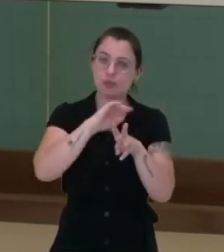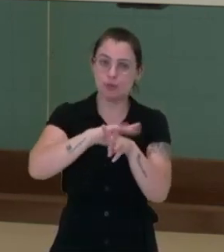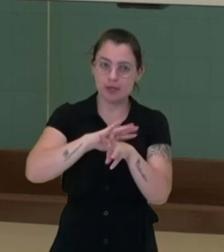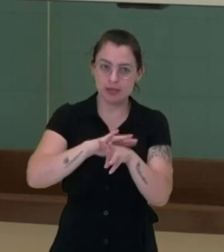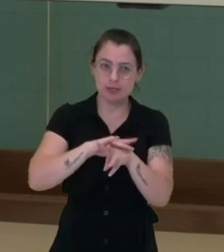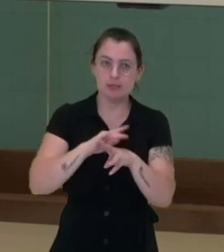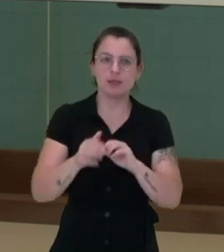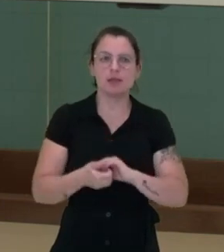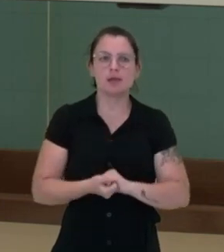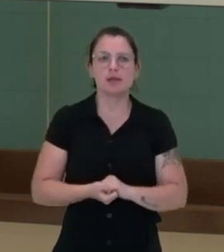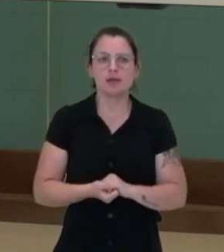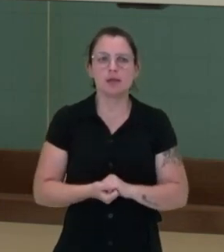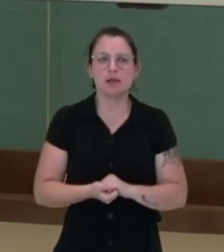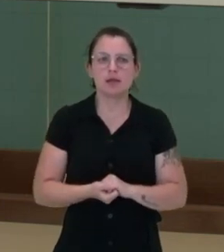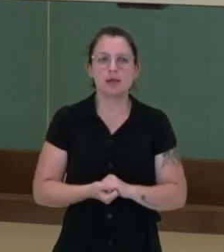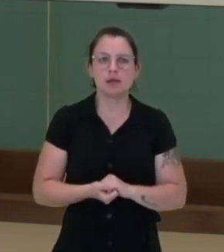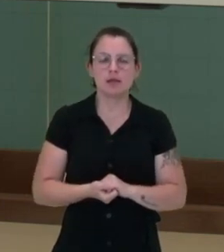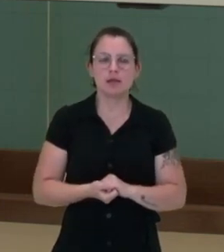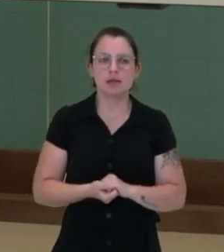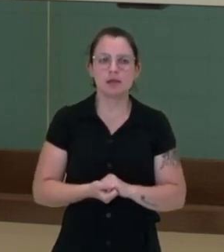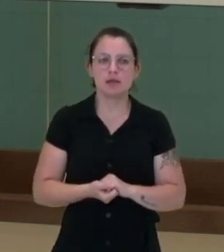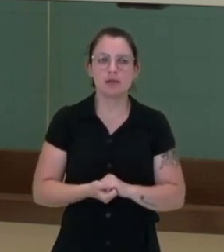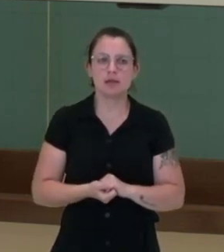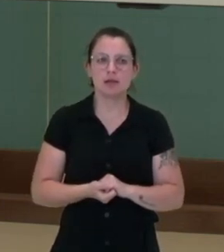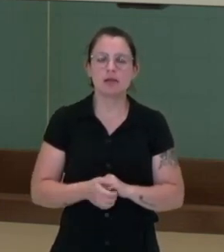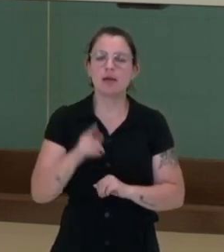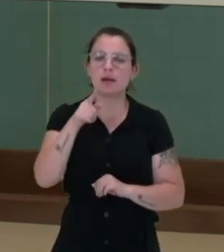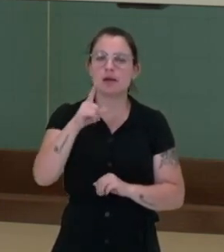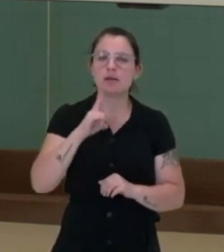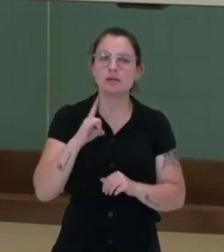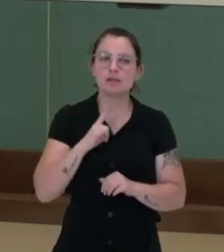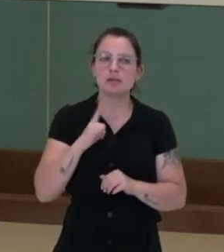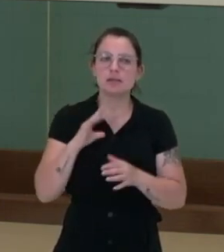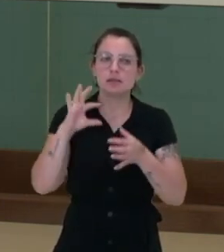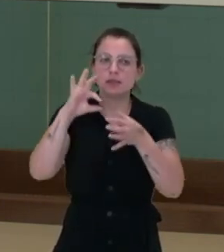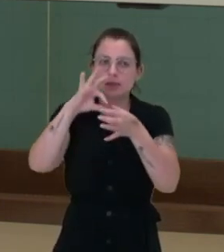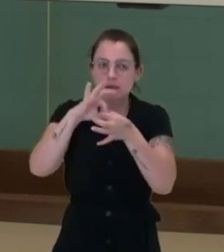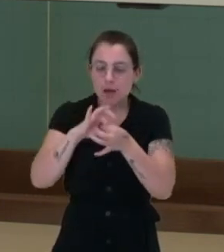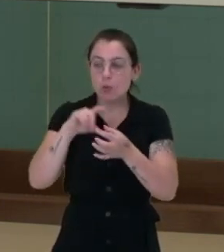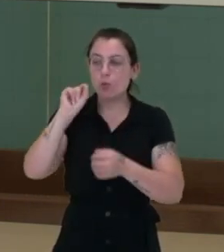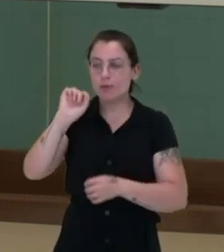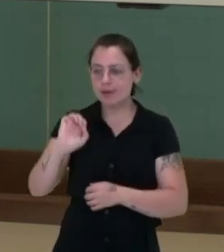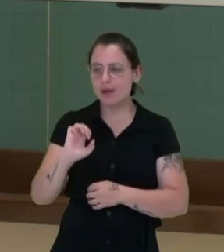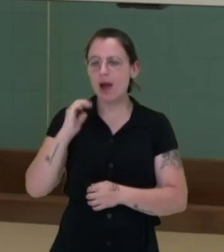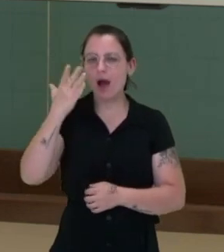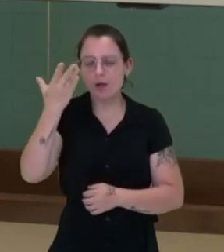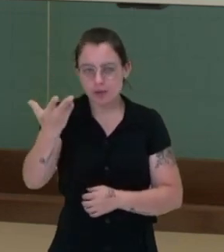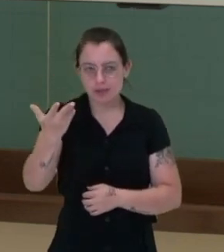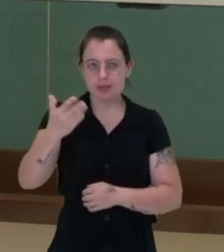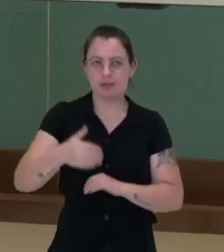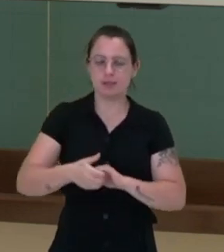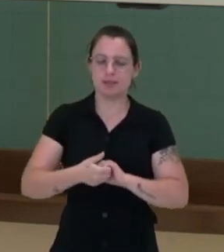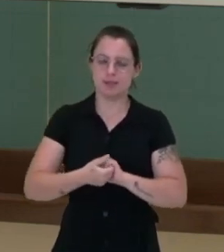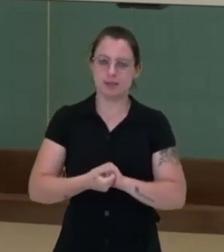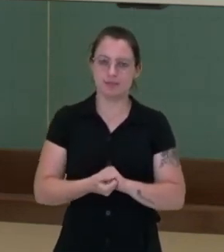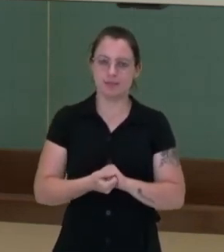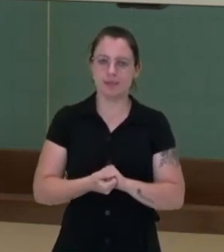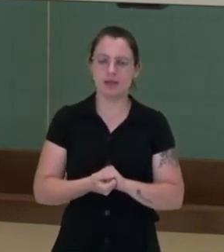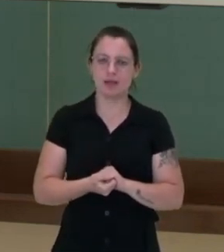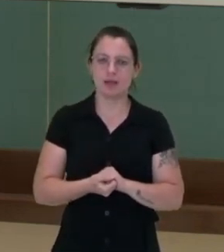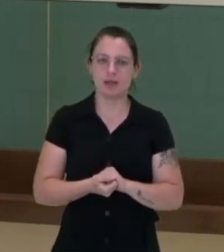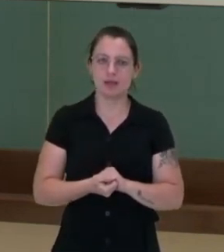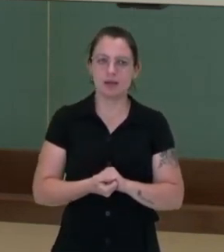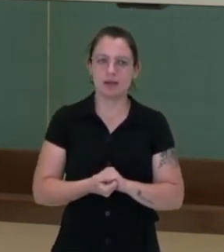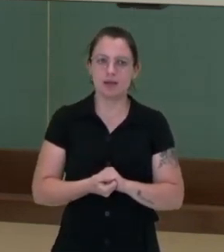situações, porque essas aqui, elas são associadas a um evento, um gatilho que faz acontecer. As